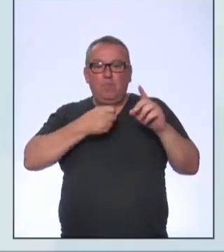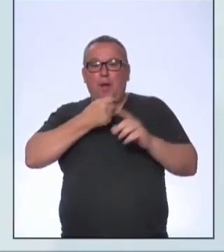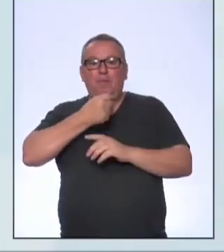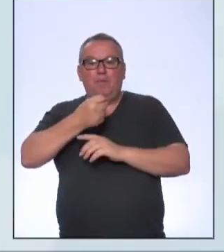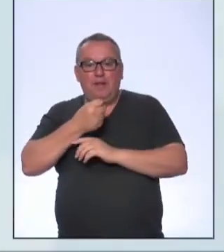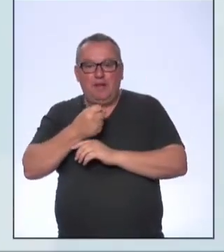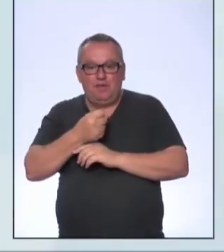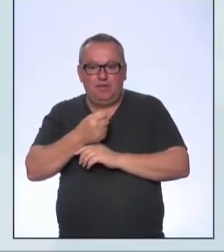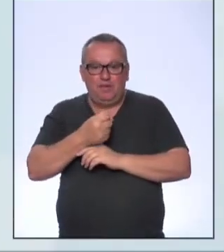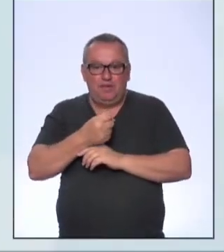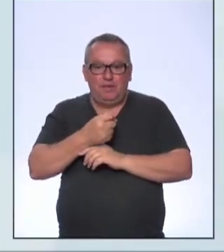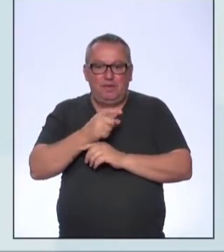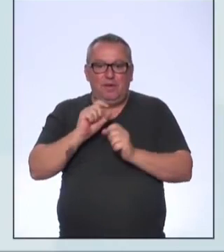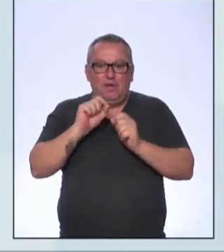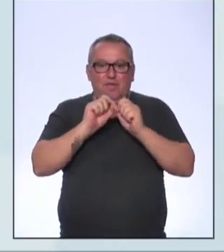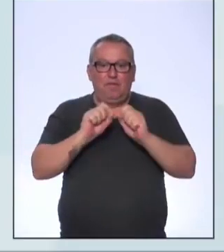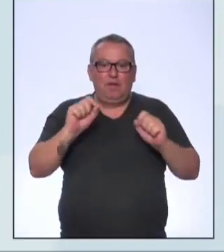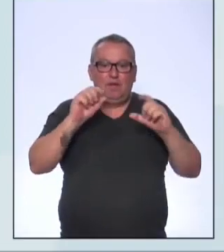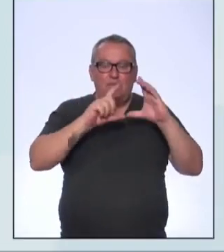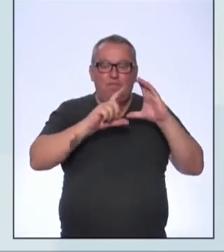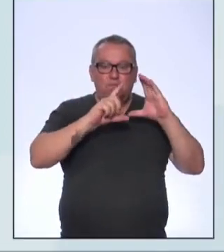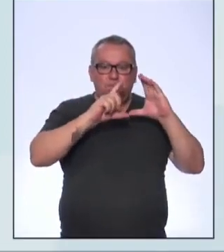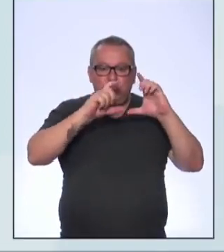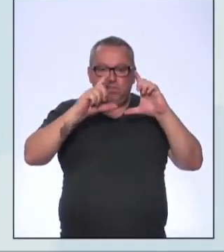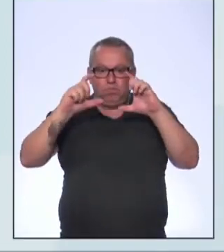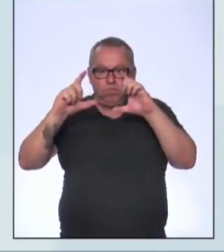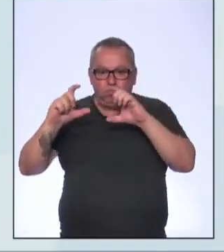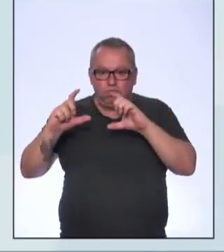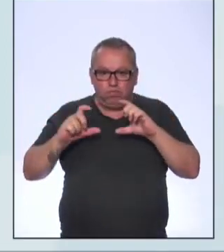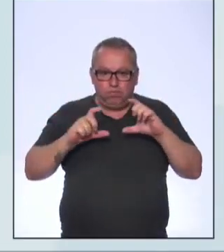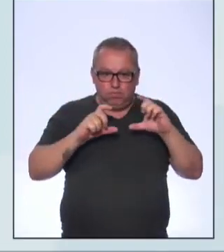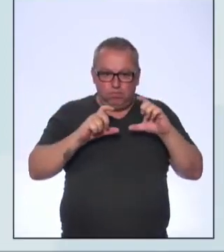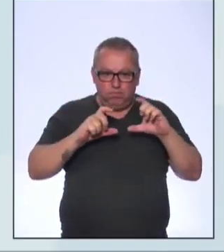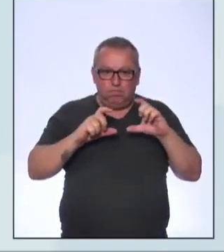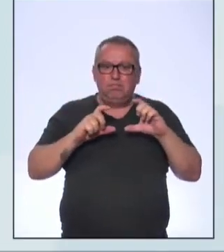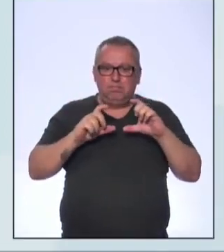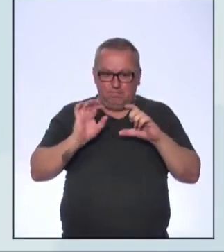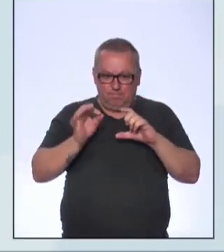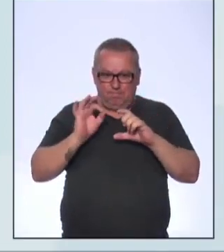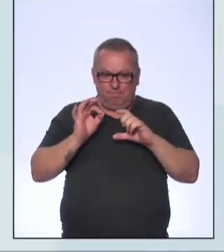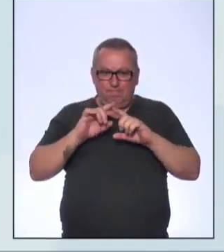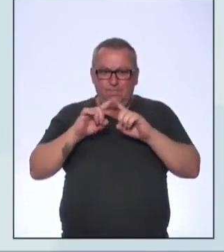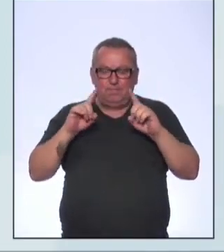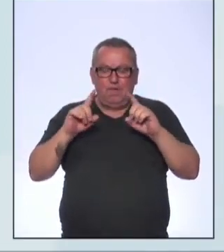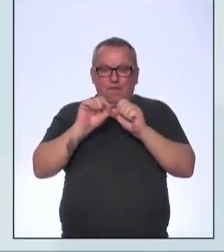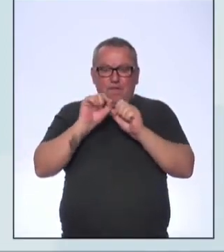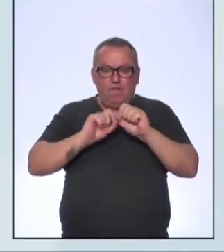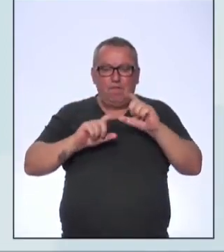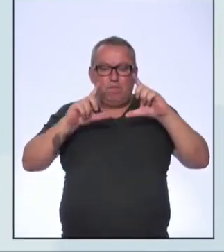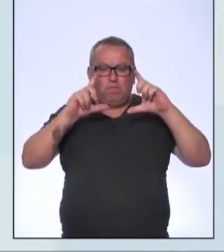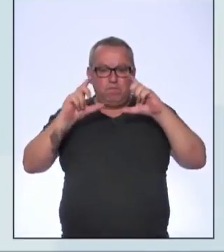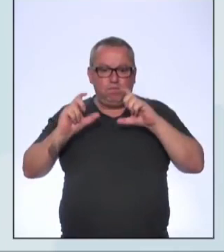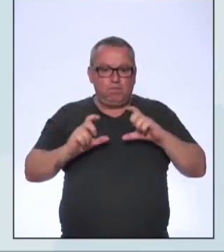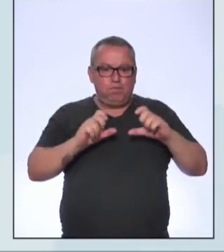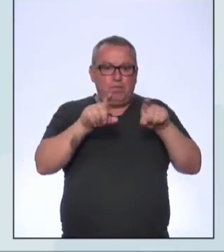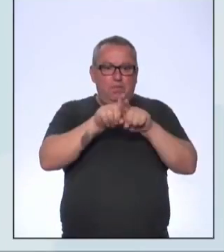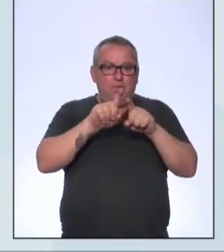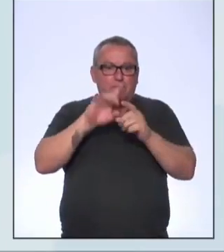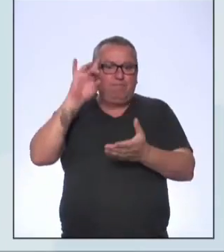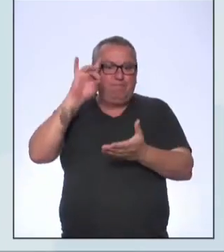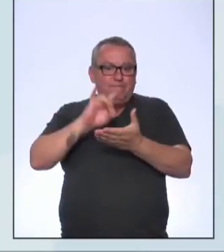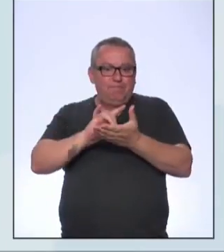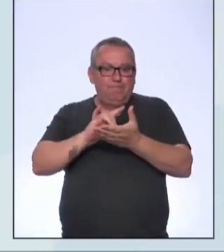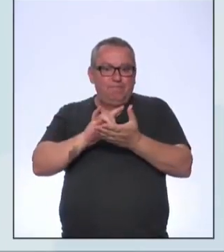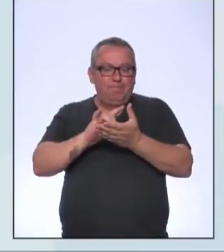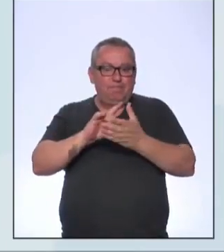reportagem feita por fotografias. Isso é uma fotoreportagem, né? Uma reportagem feita por fotografias. Uma realidade por